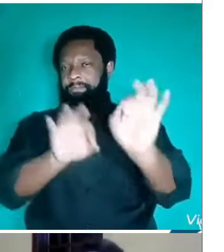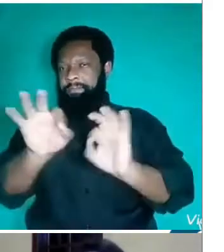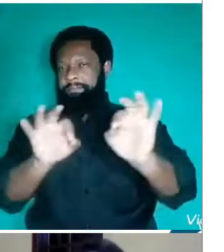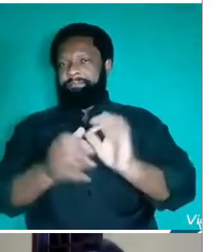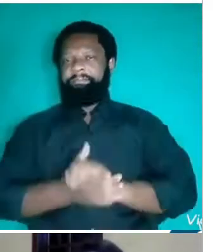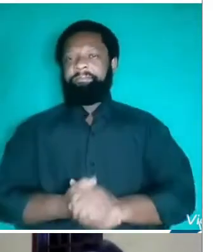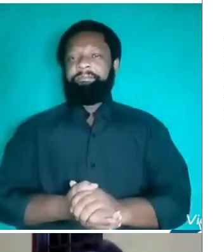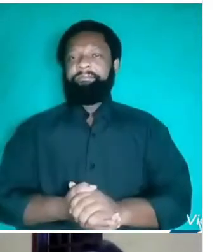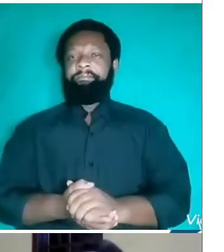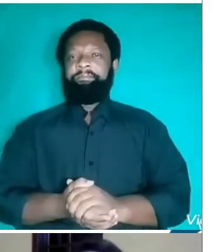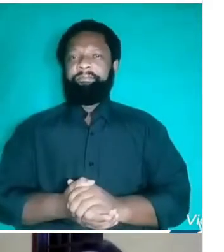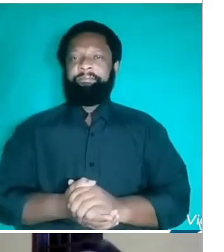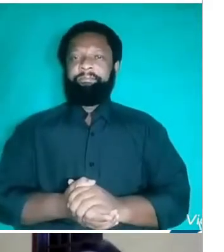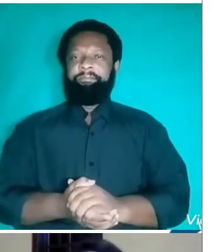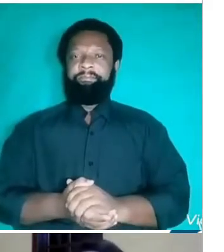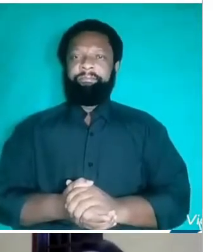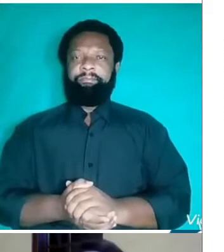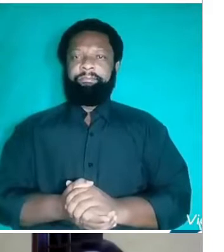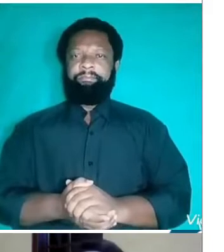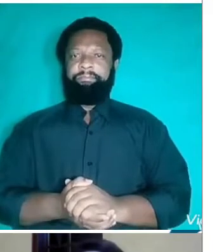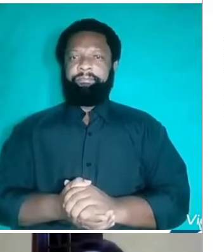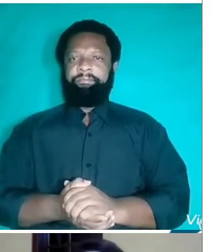aqui para vocês.